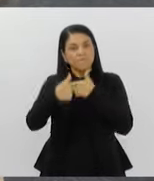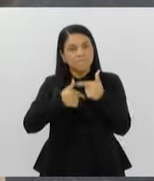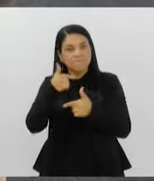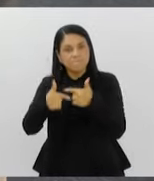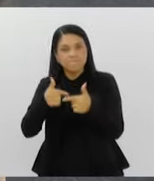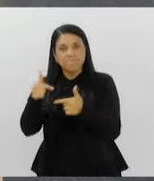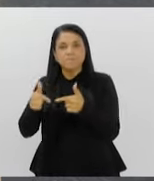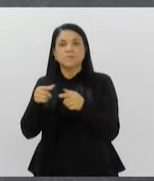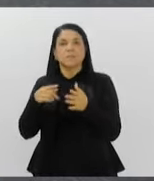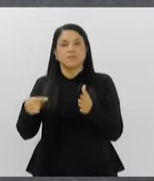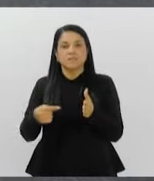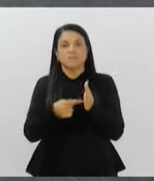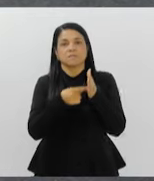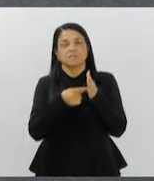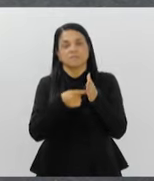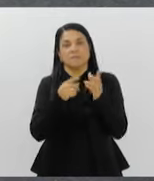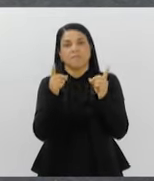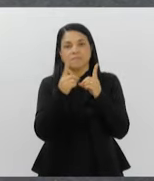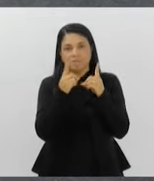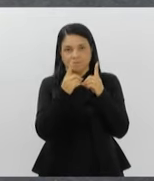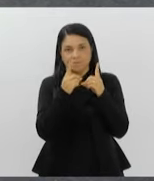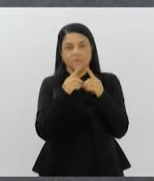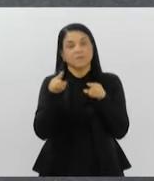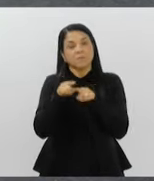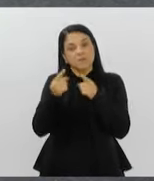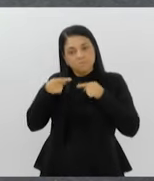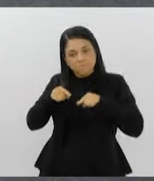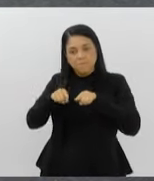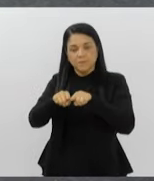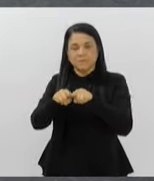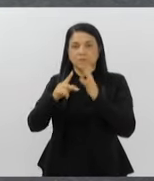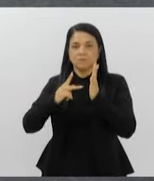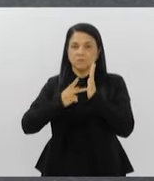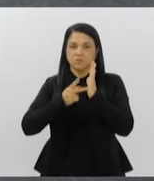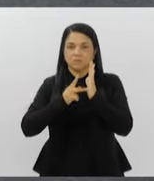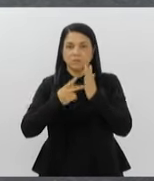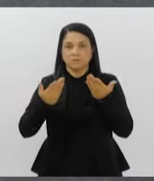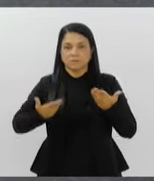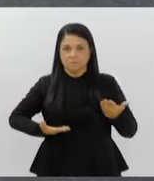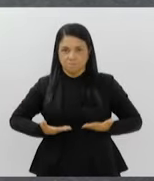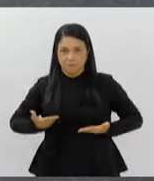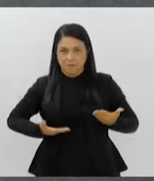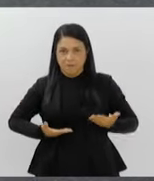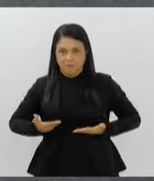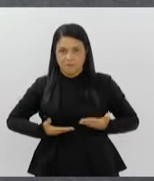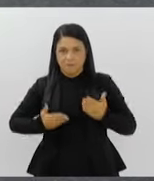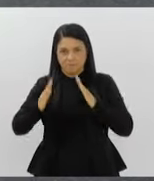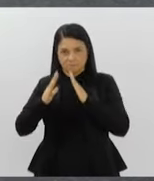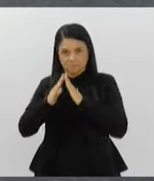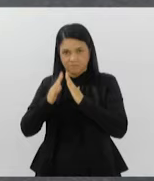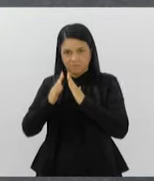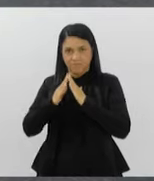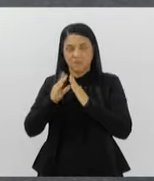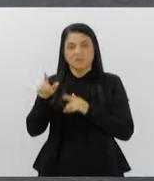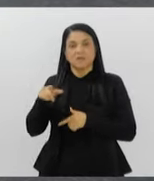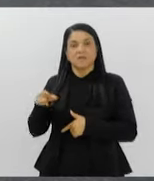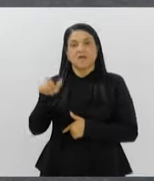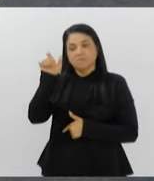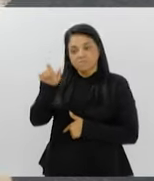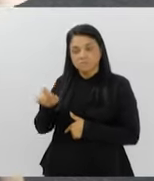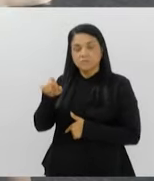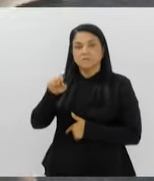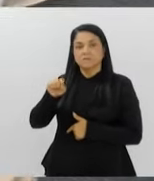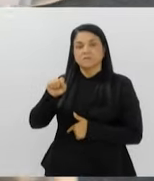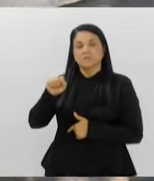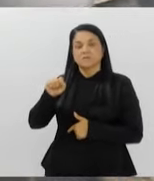bem como também um trabalho feito em parceria com o Sindicato das Empregadas Domésticas, um salve a Maria Isabel, sindicato aqui do